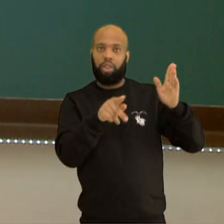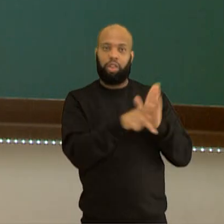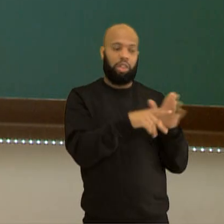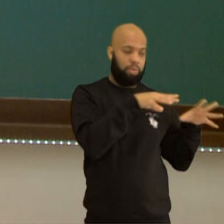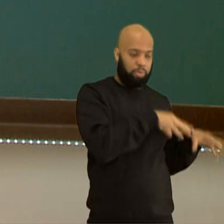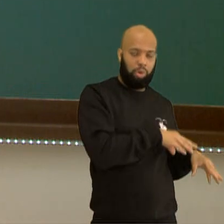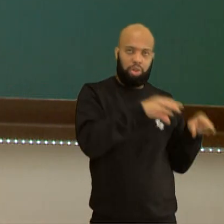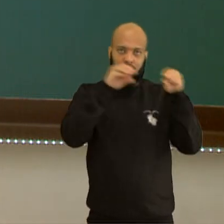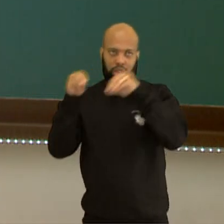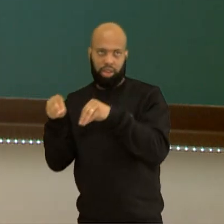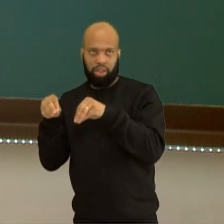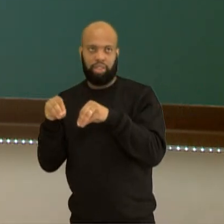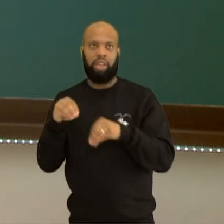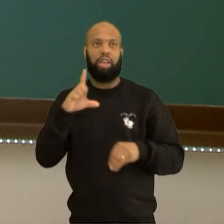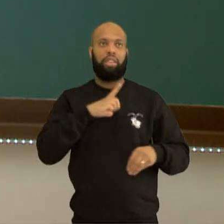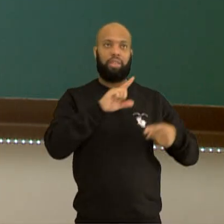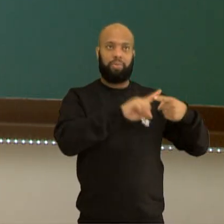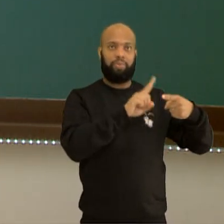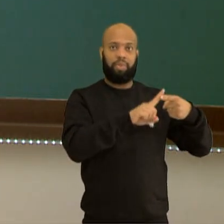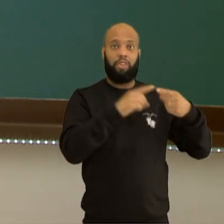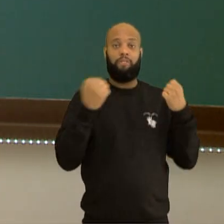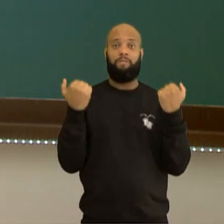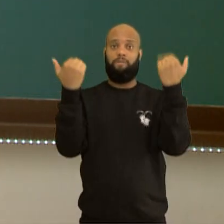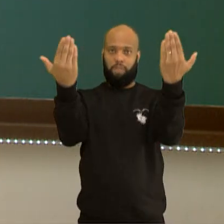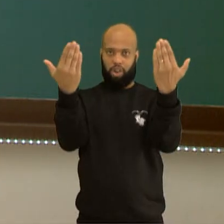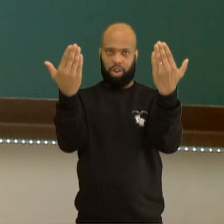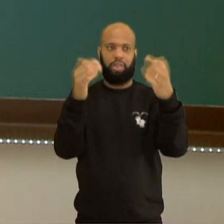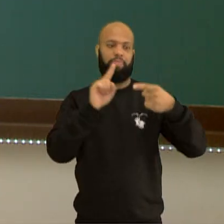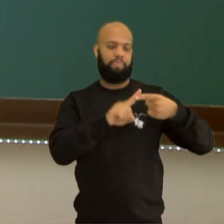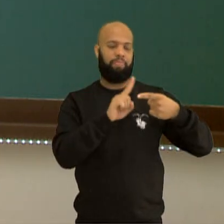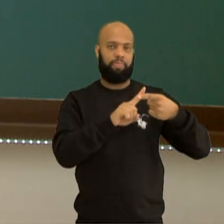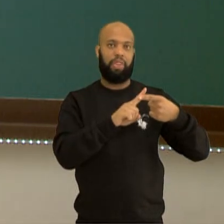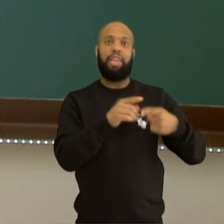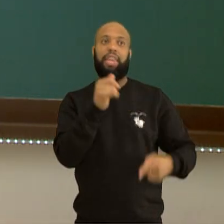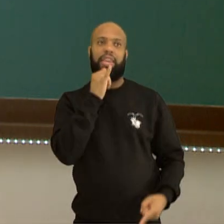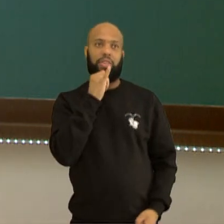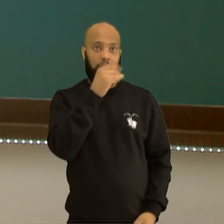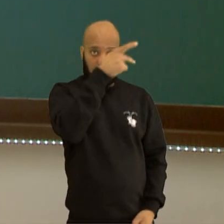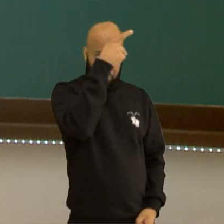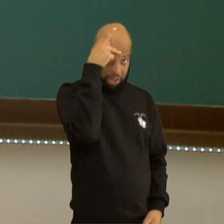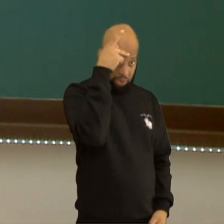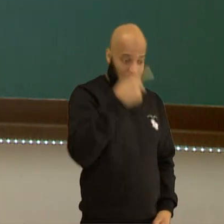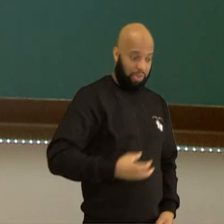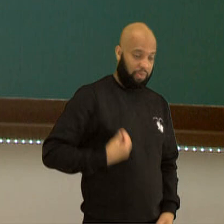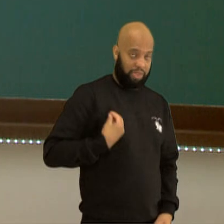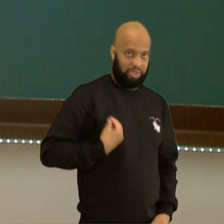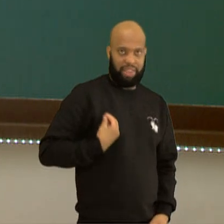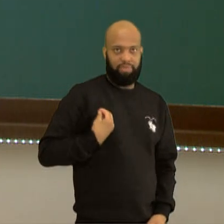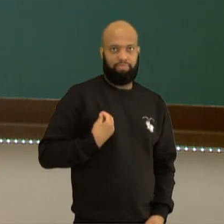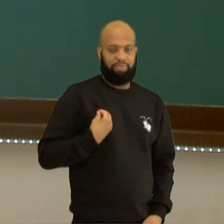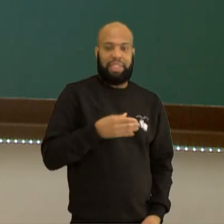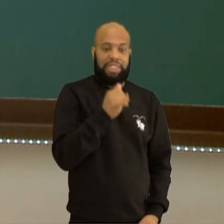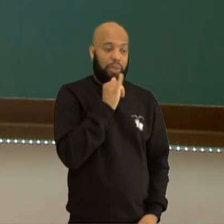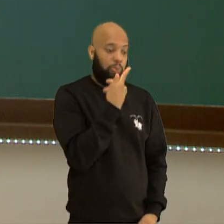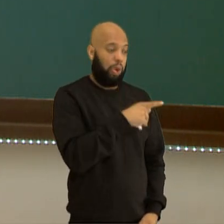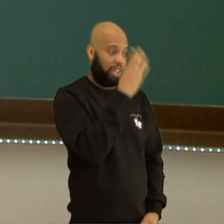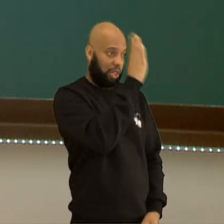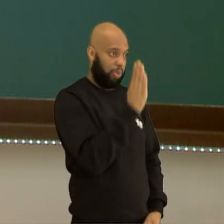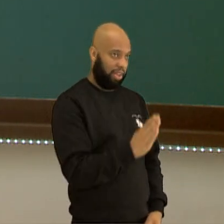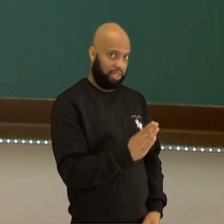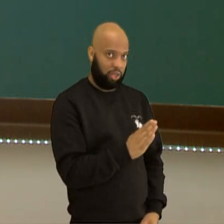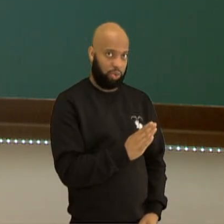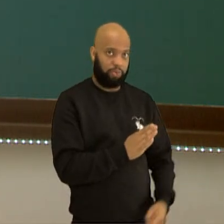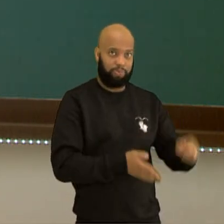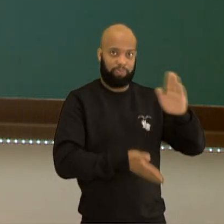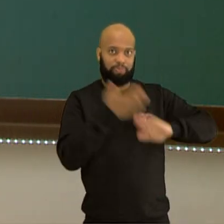migração. Nós temos a migração externa, que é o deslocamento de pessoas do Brasil para outros